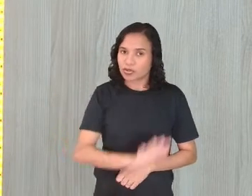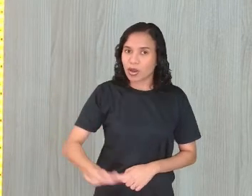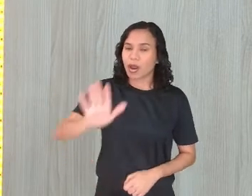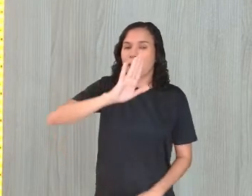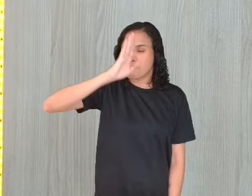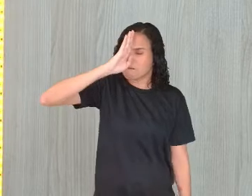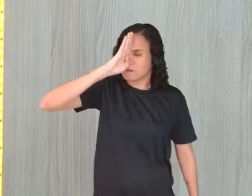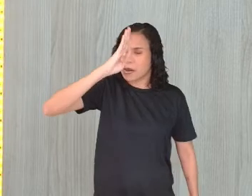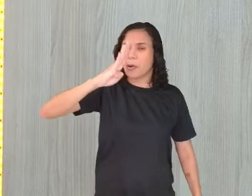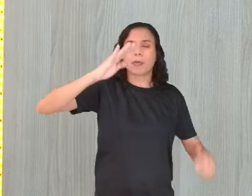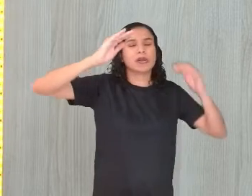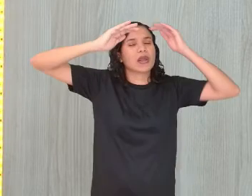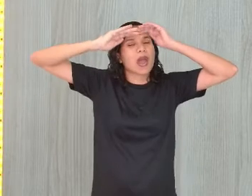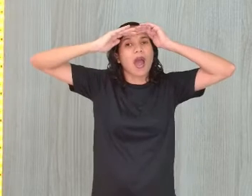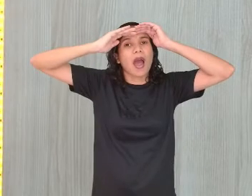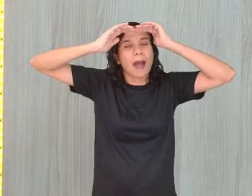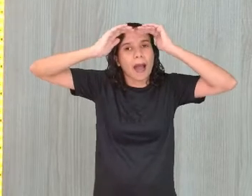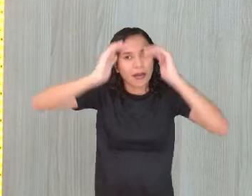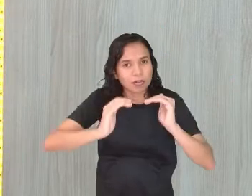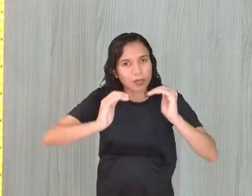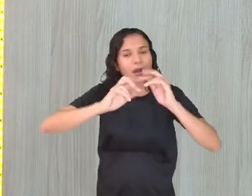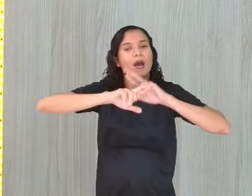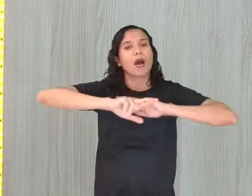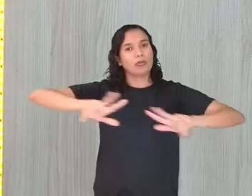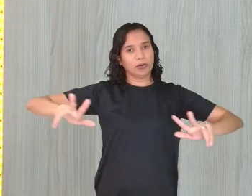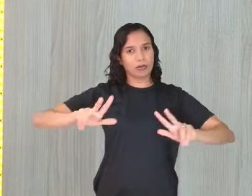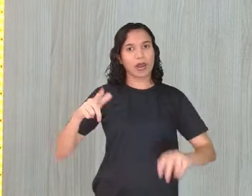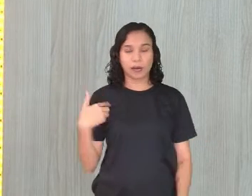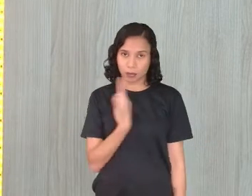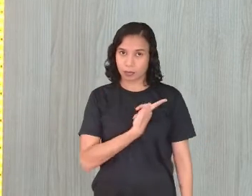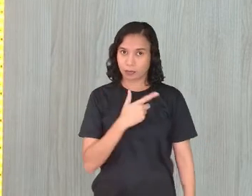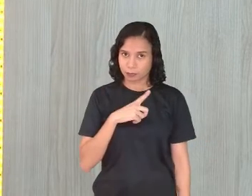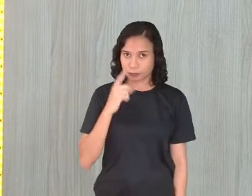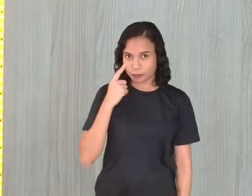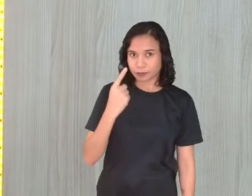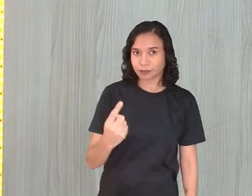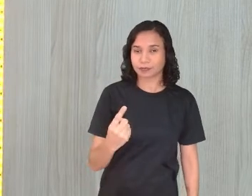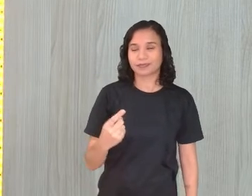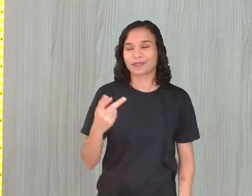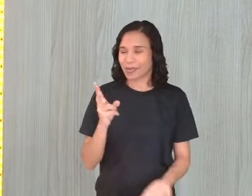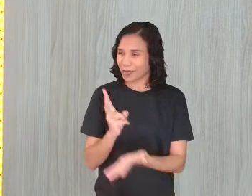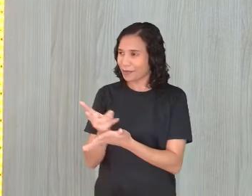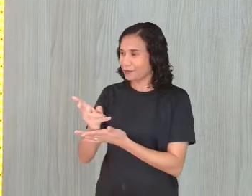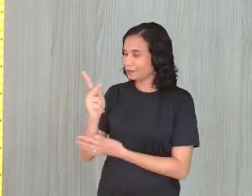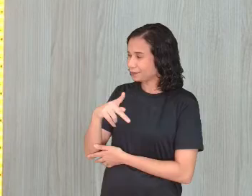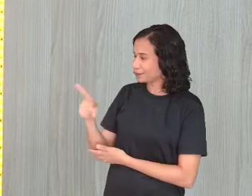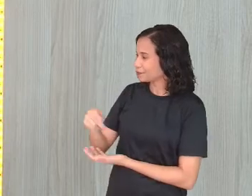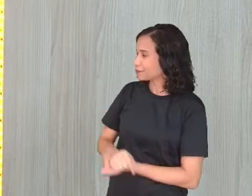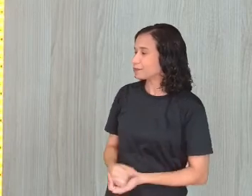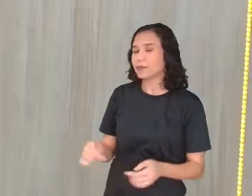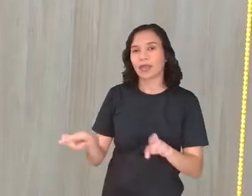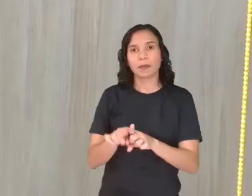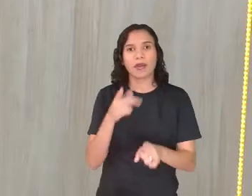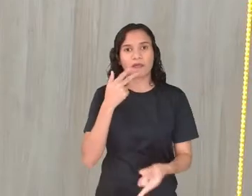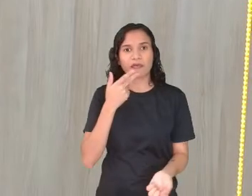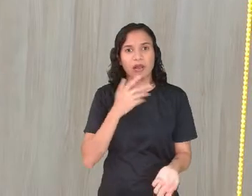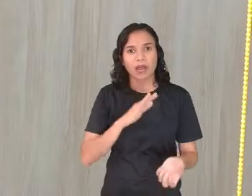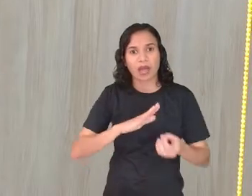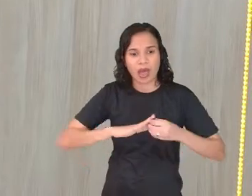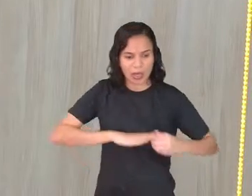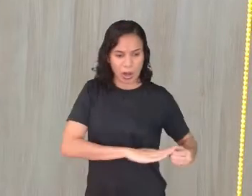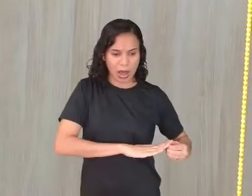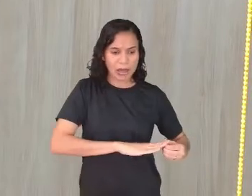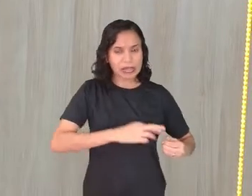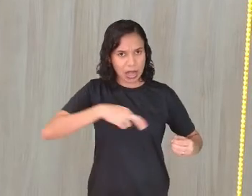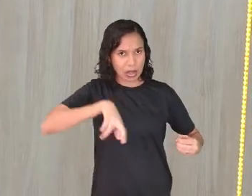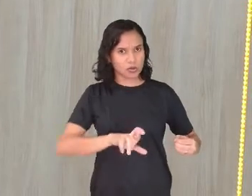Principalmente, gente, respeitar aquilo que é diferente do nosso. Né? Mas Exatamente. vai lá, professora. E tem muito essa questão da intolerância religiosa que a